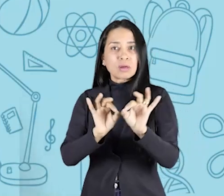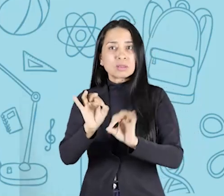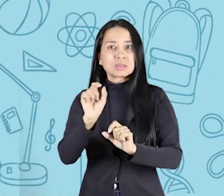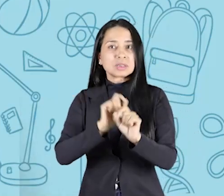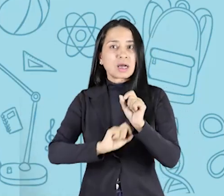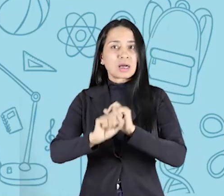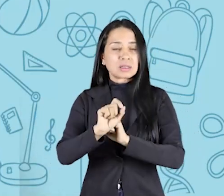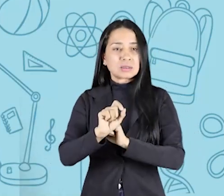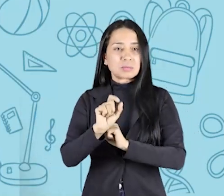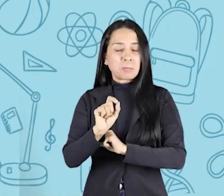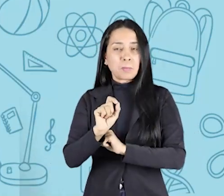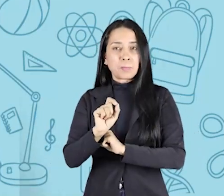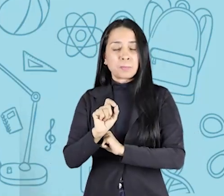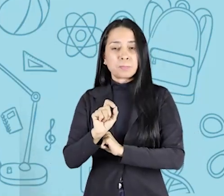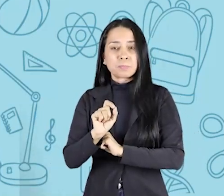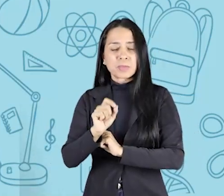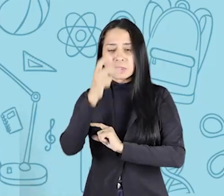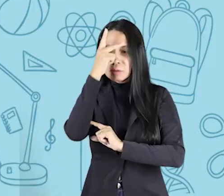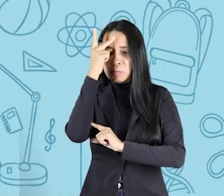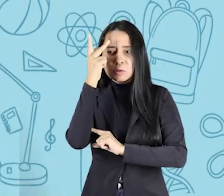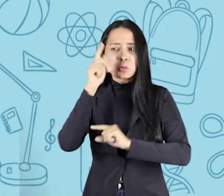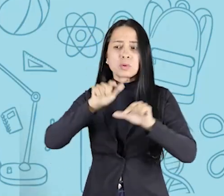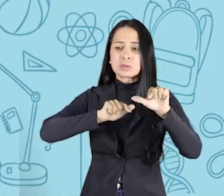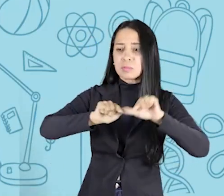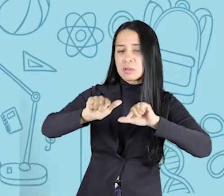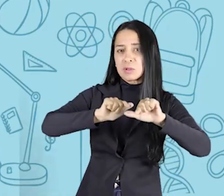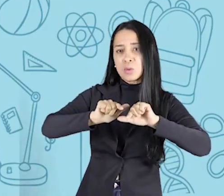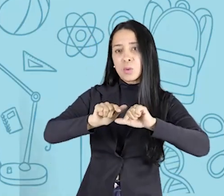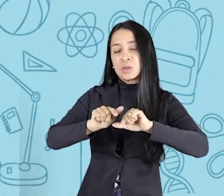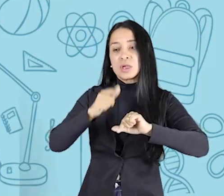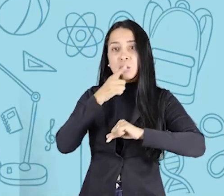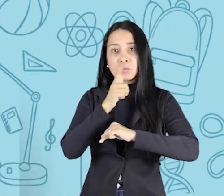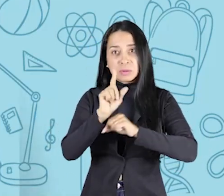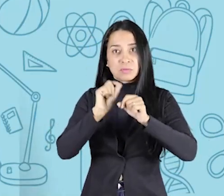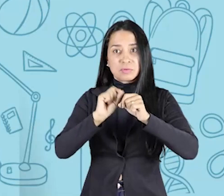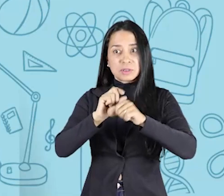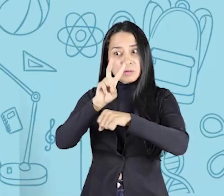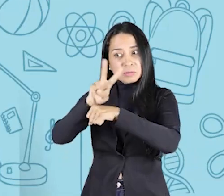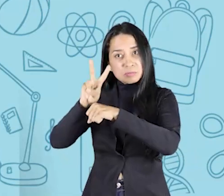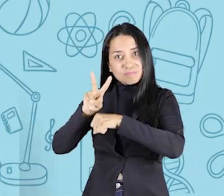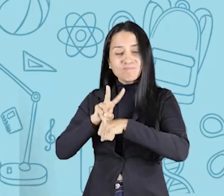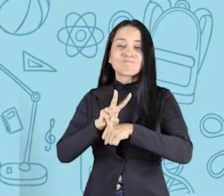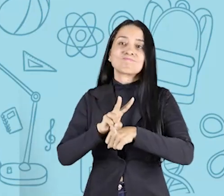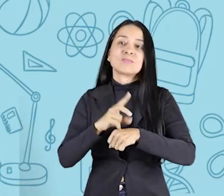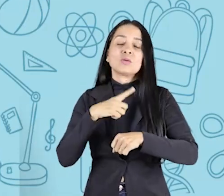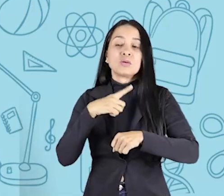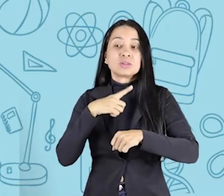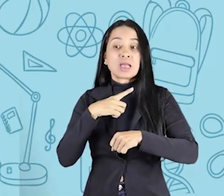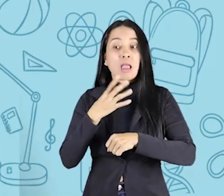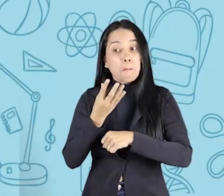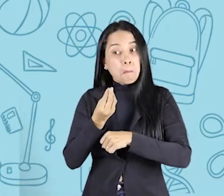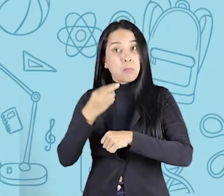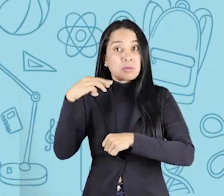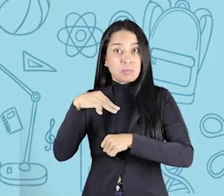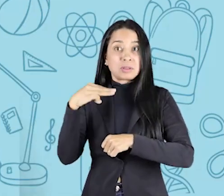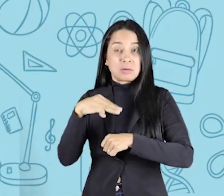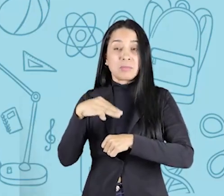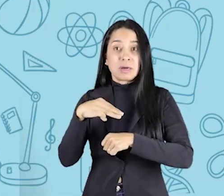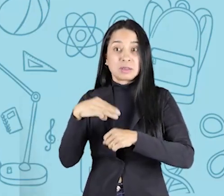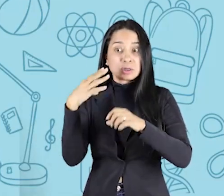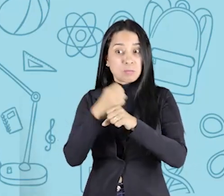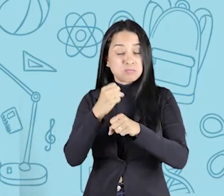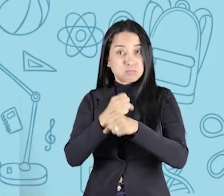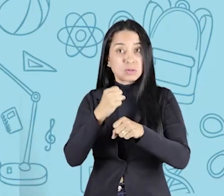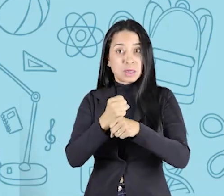para que as pessoas, os trabalhadores consigam fazer essa manutenção. Então, gente, tem muita matemática envolvida, tem muito cálculo